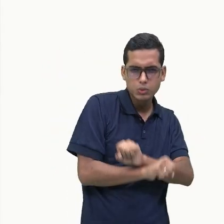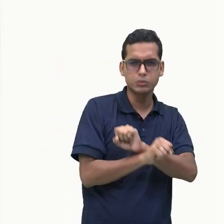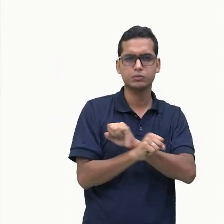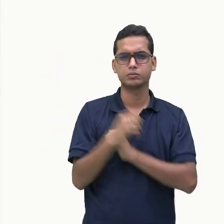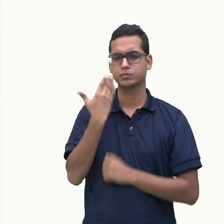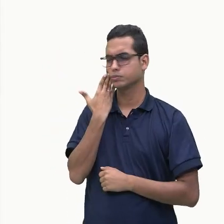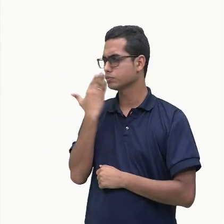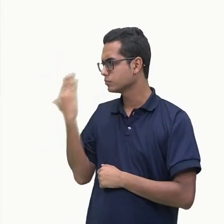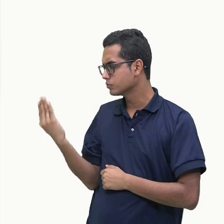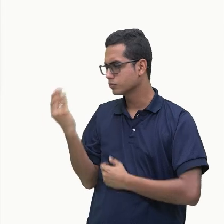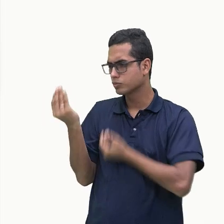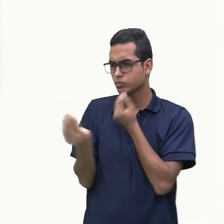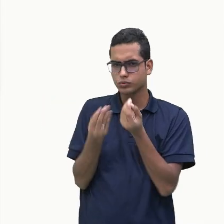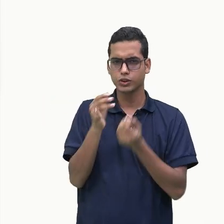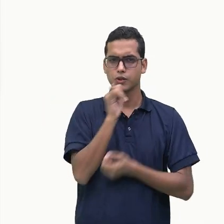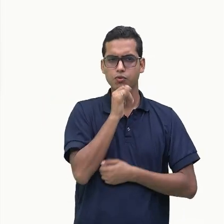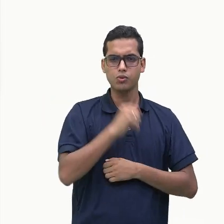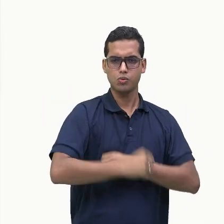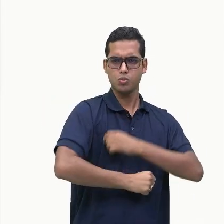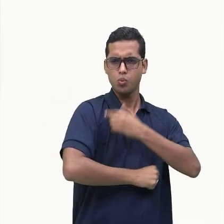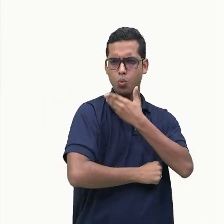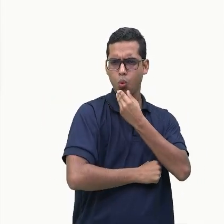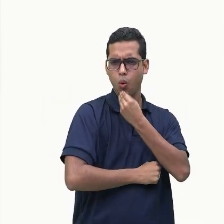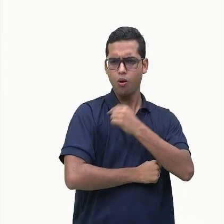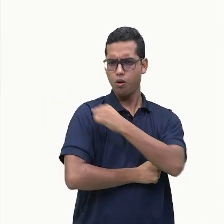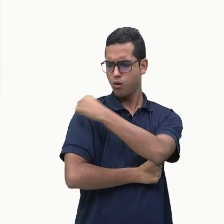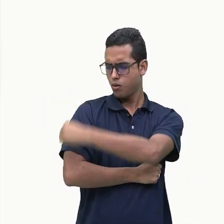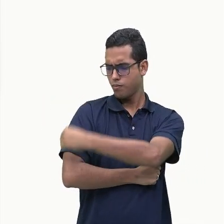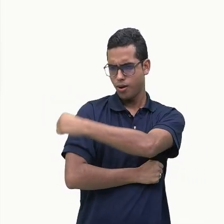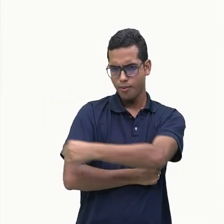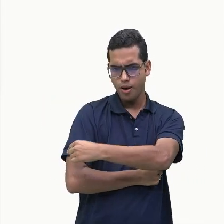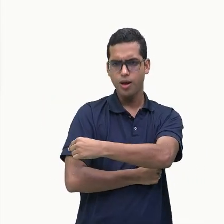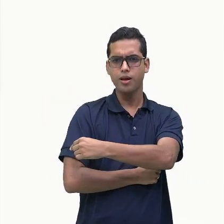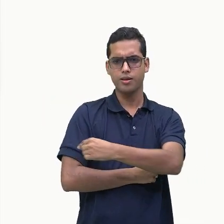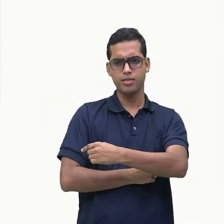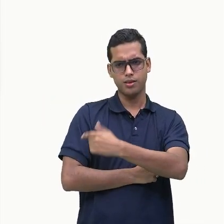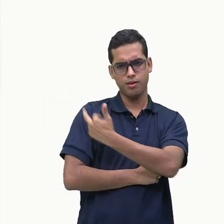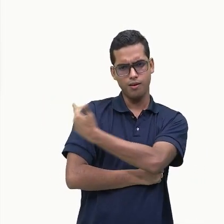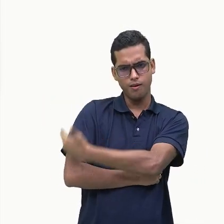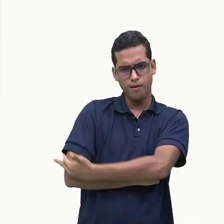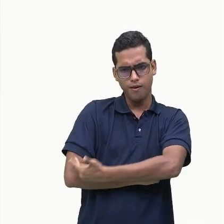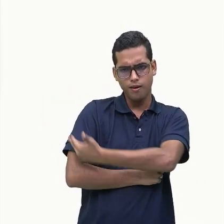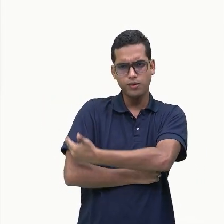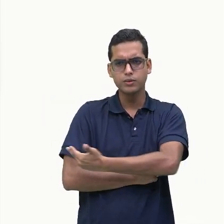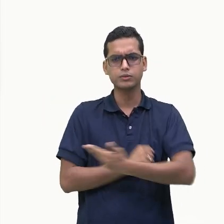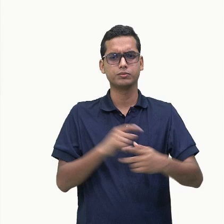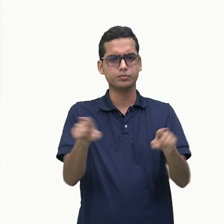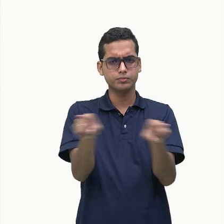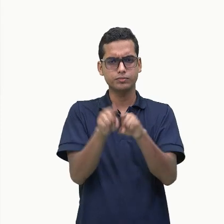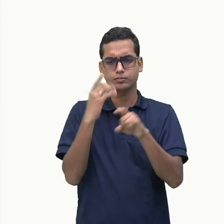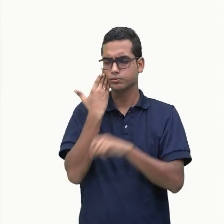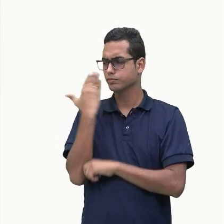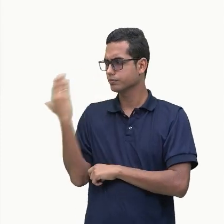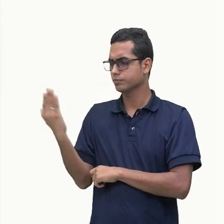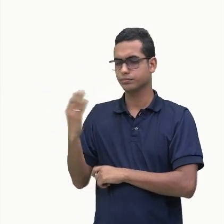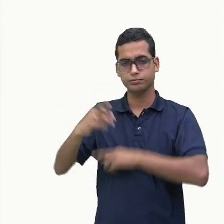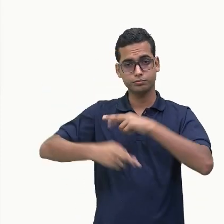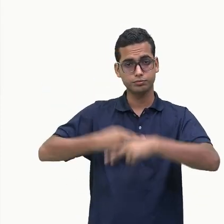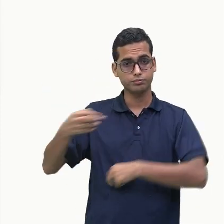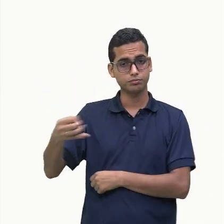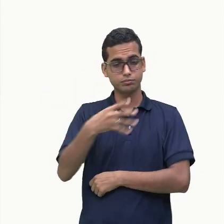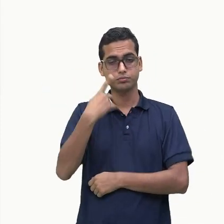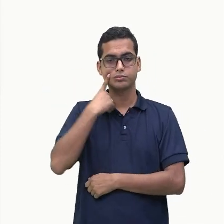ainda. Já lá no Renascimento, que é essa nossa segunda imagem, certo? Que ela traz o